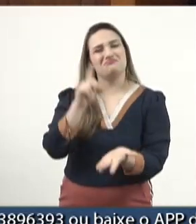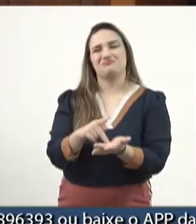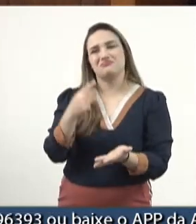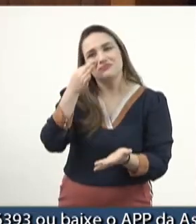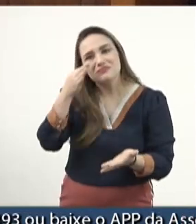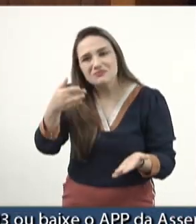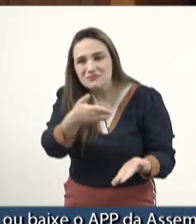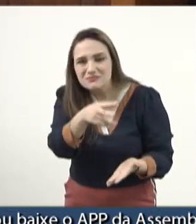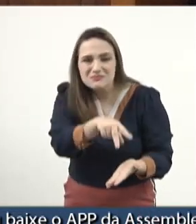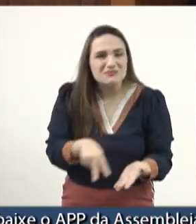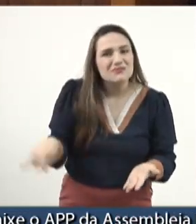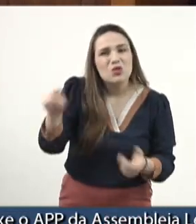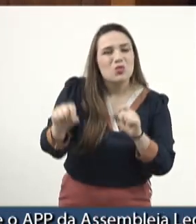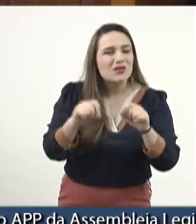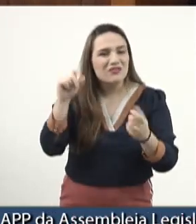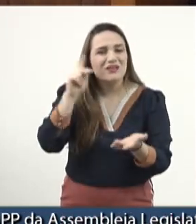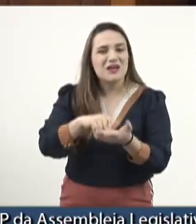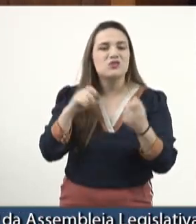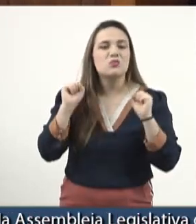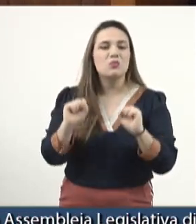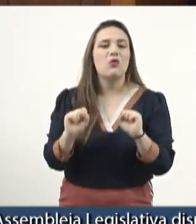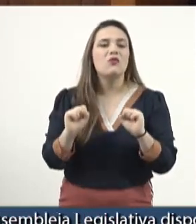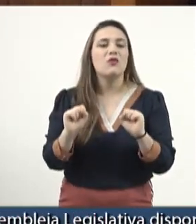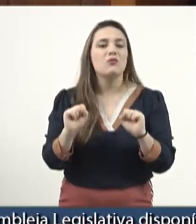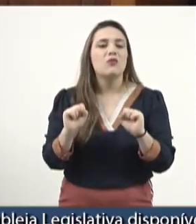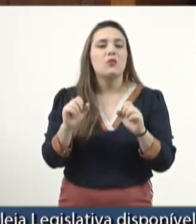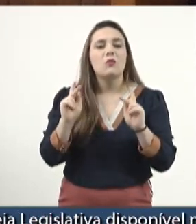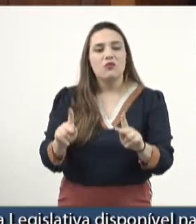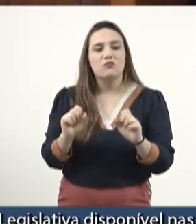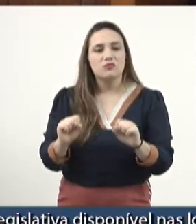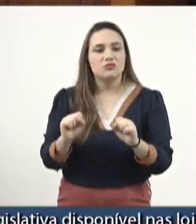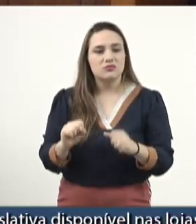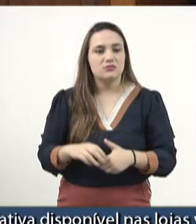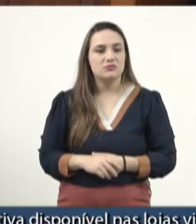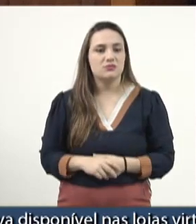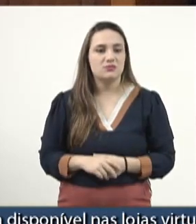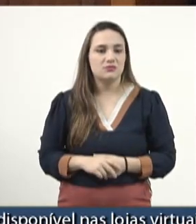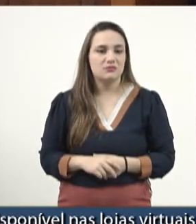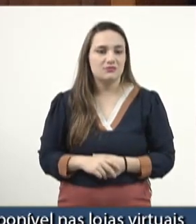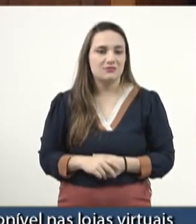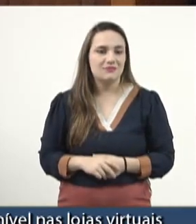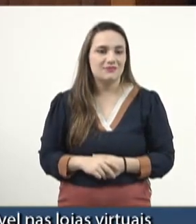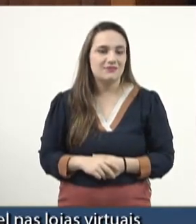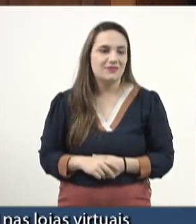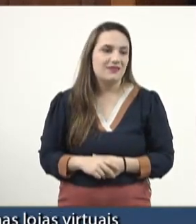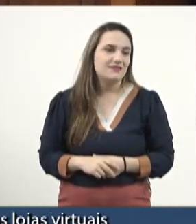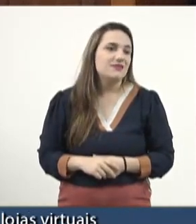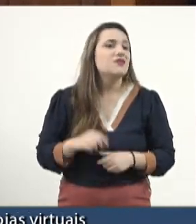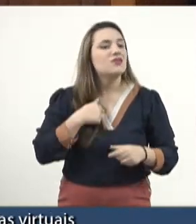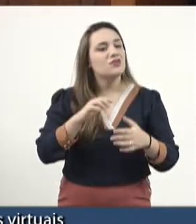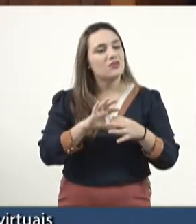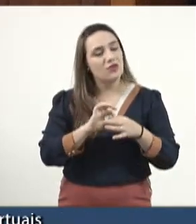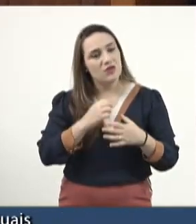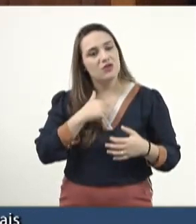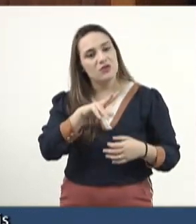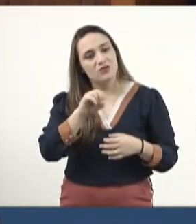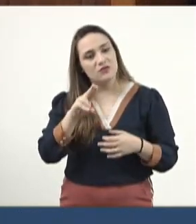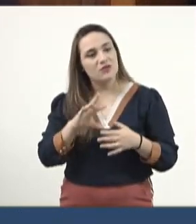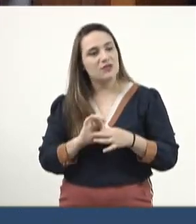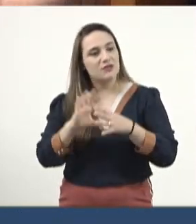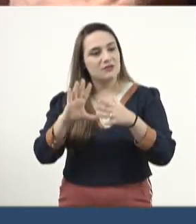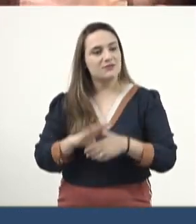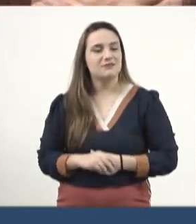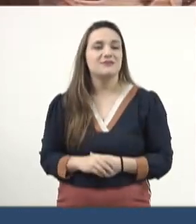das pessoas, com as necessidades das pessoas, né? Agora não. Estou aqui, deputado. Eu vou conceder, mas quero ouvir com